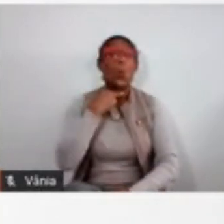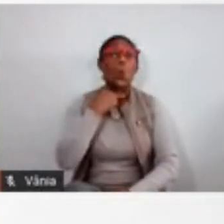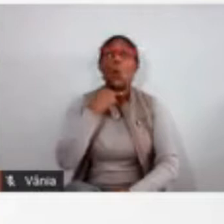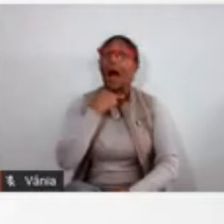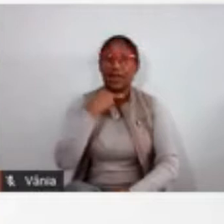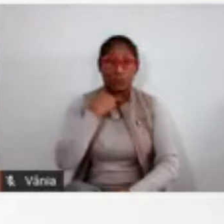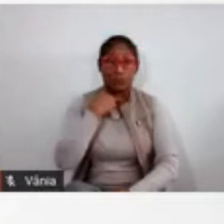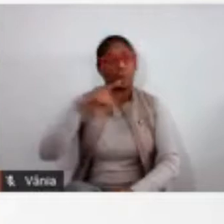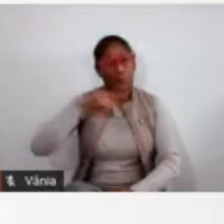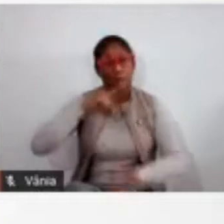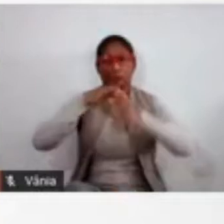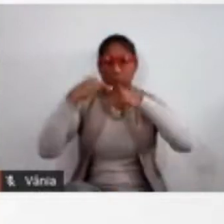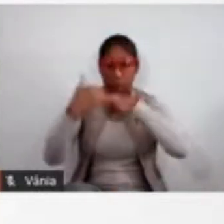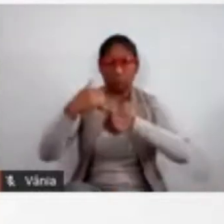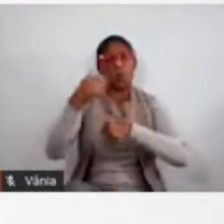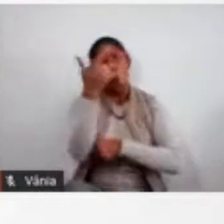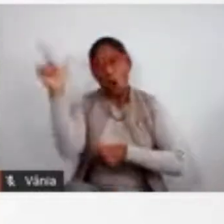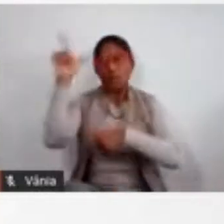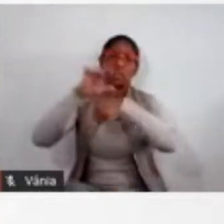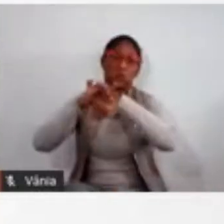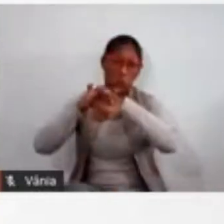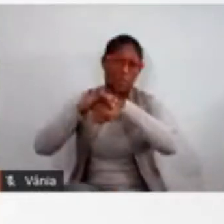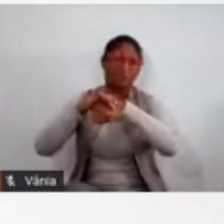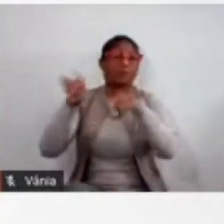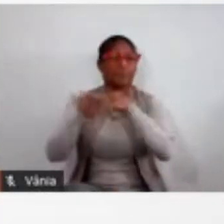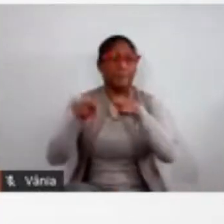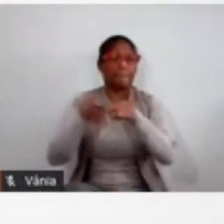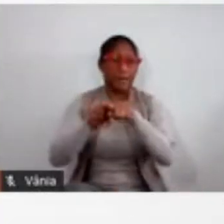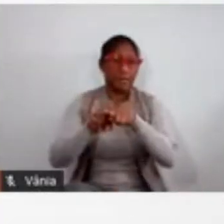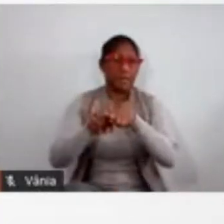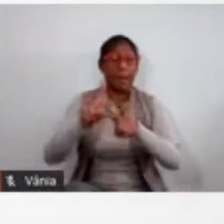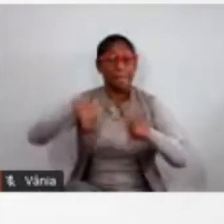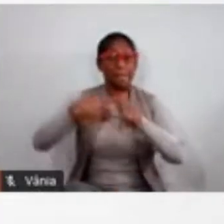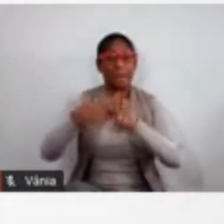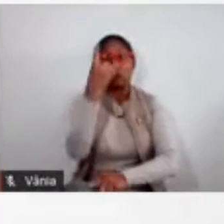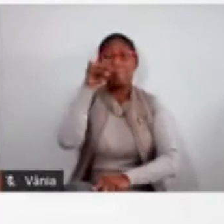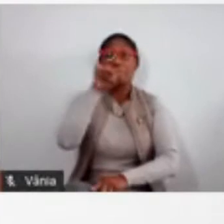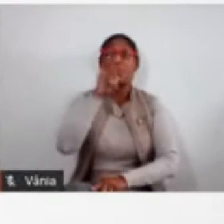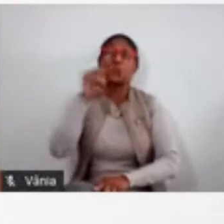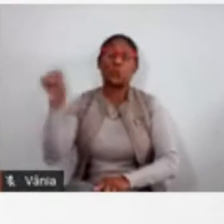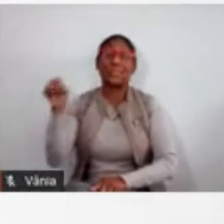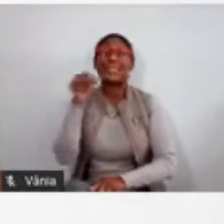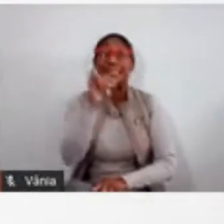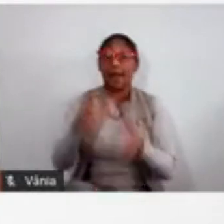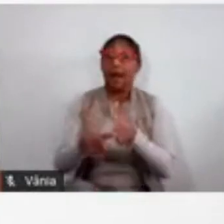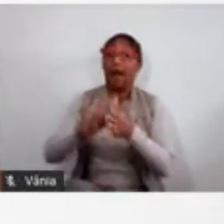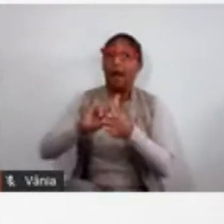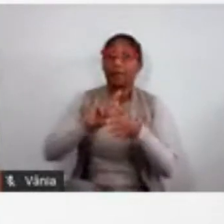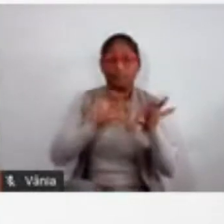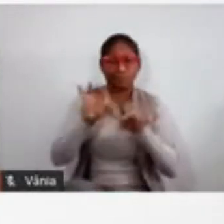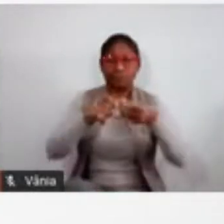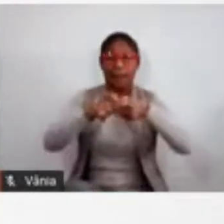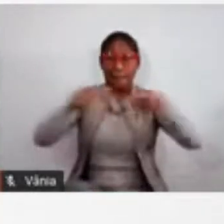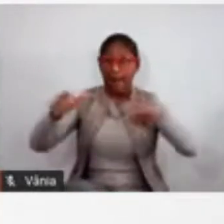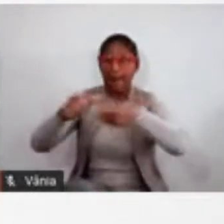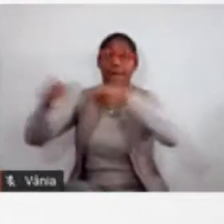com o coronavírus, mas são mais de 1.200 leitos ocupados. Ou seja, né, se não tivéssemos feito a ampliação de leitos